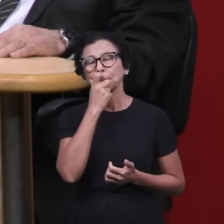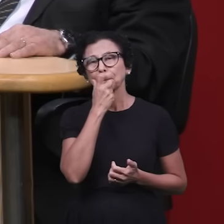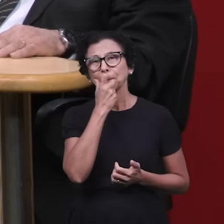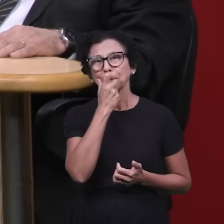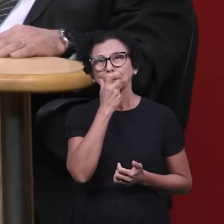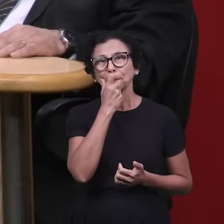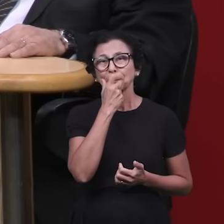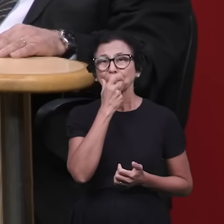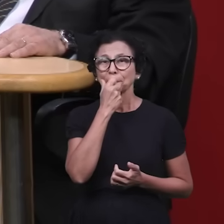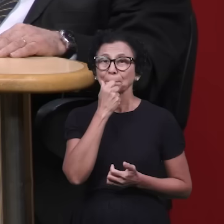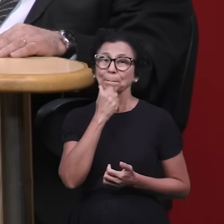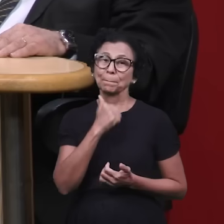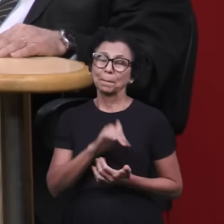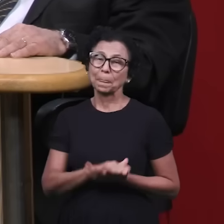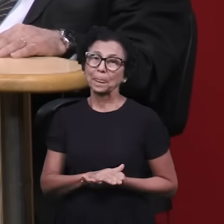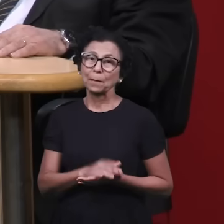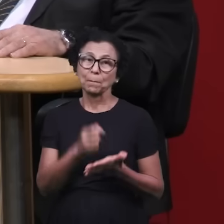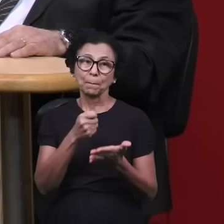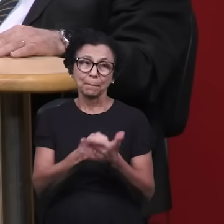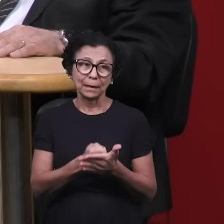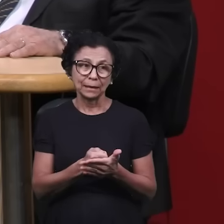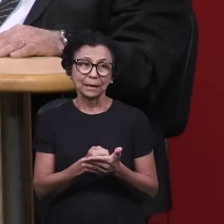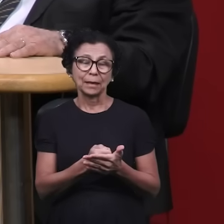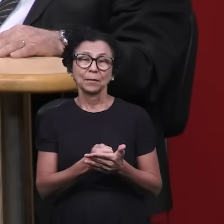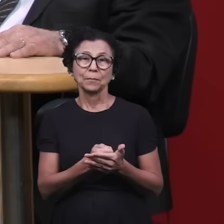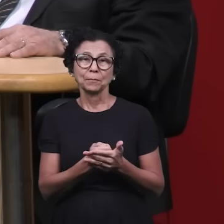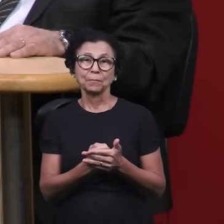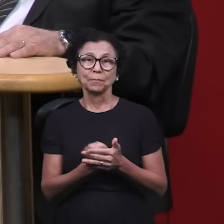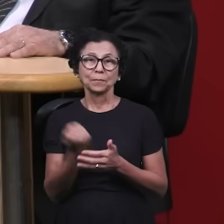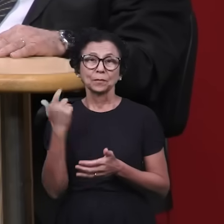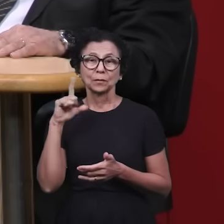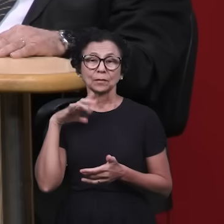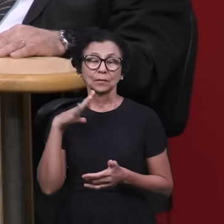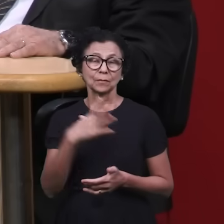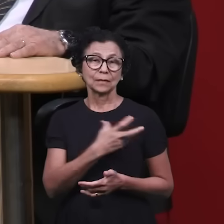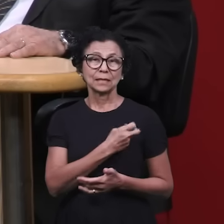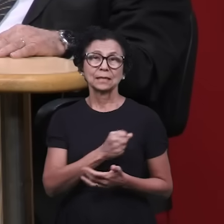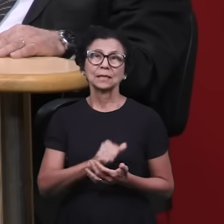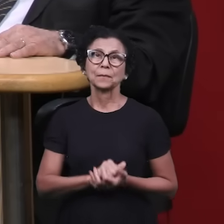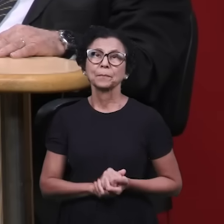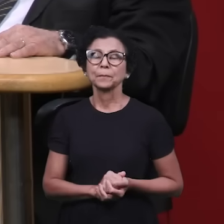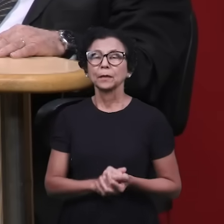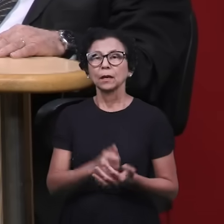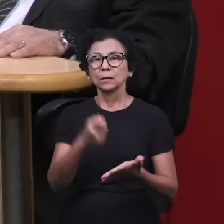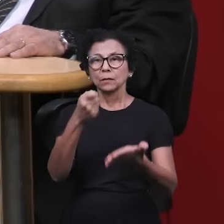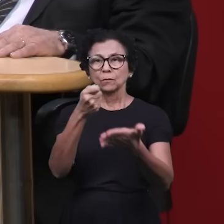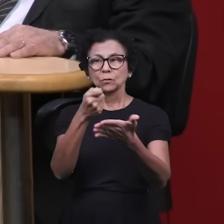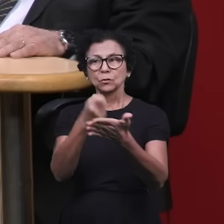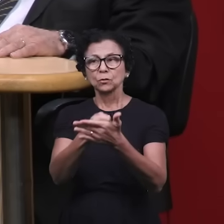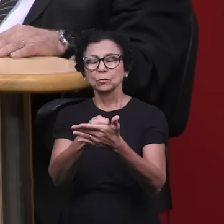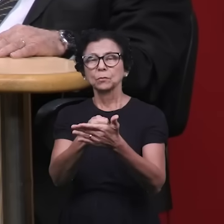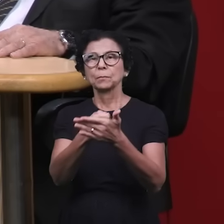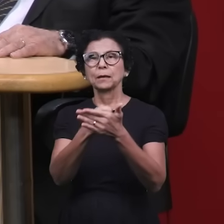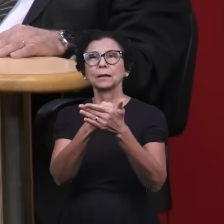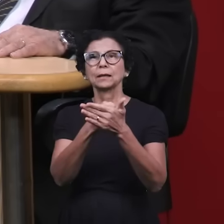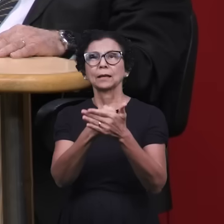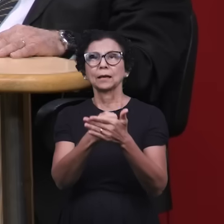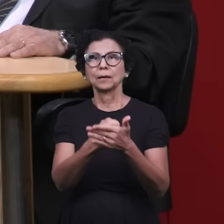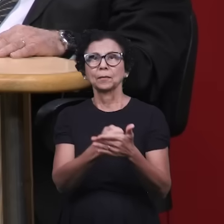que pague o último centavo. Então é o seguinte, esse pagamento aqui é você pagar alguma